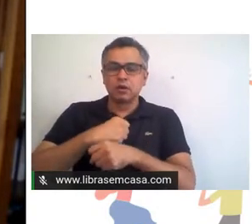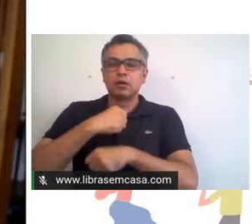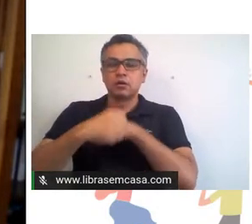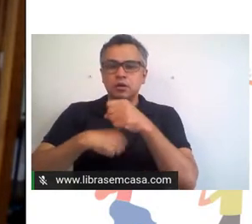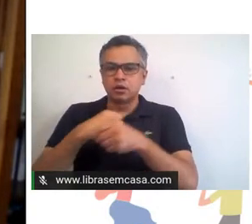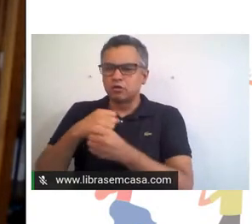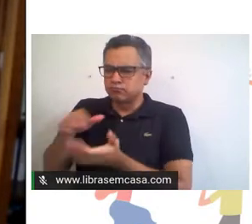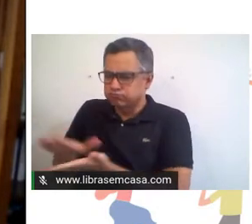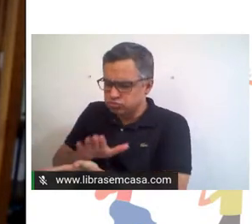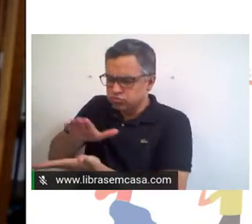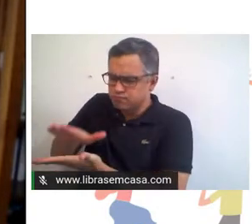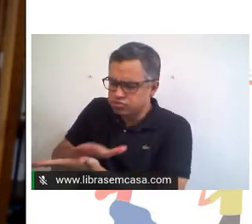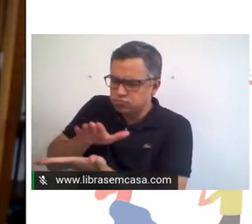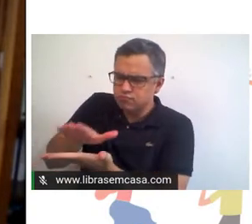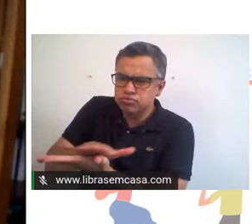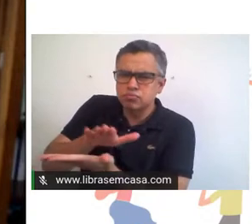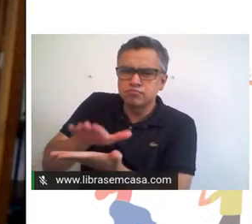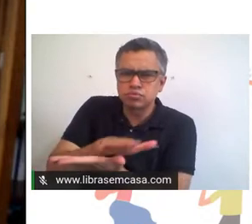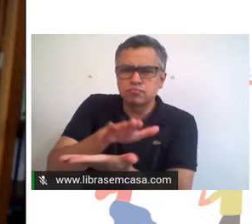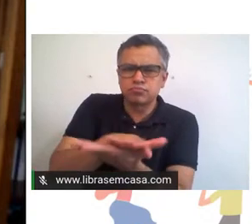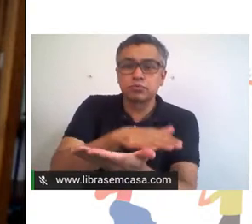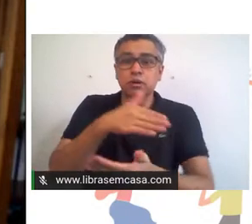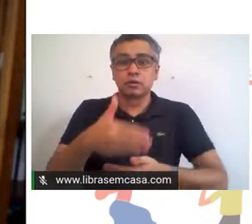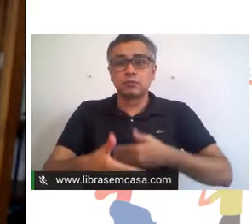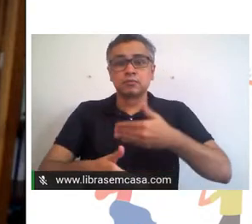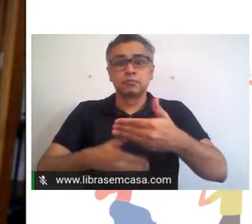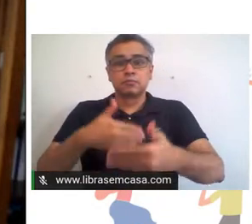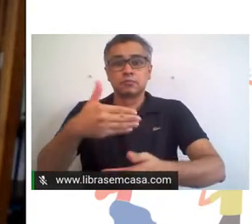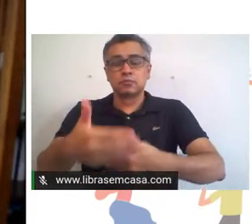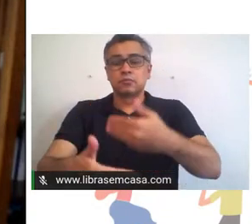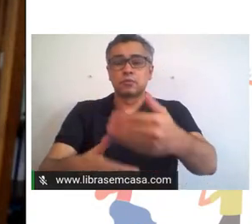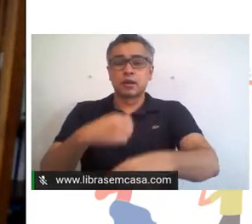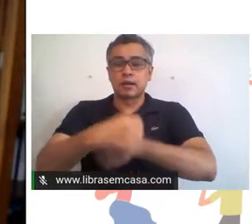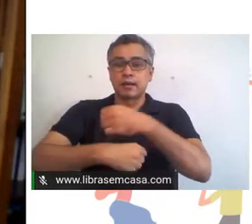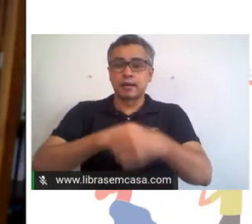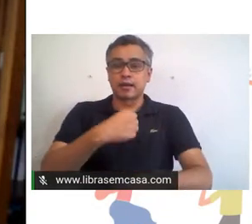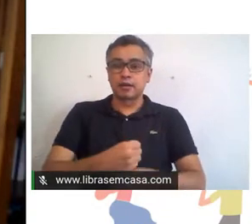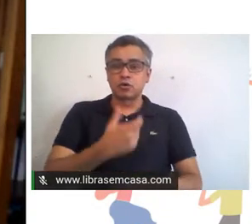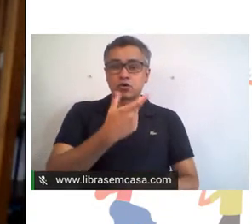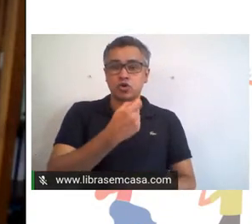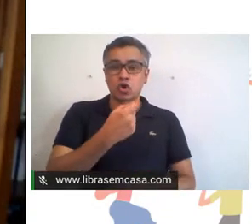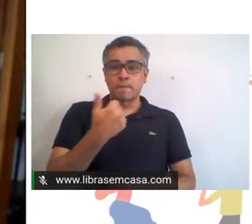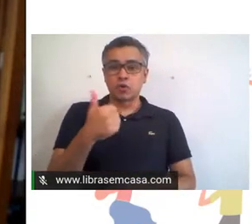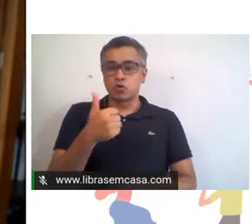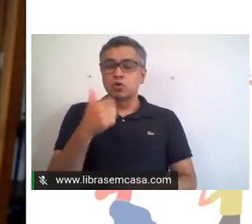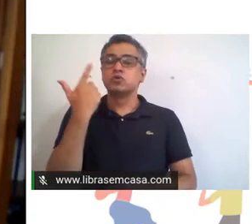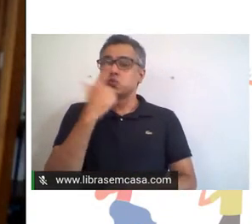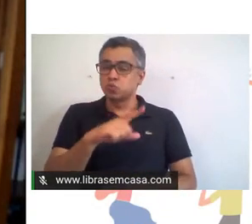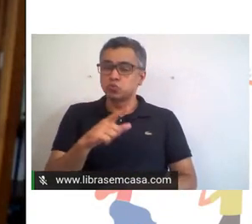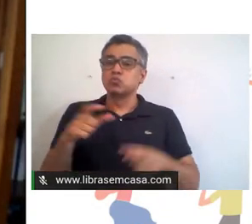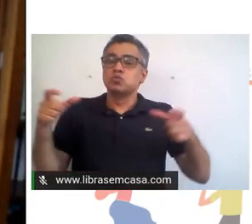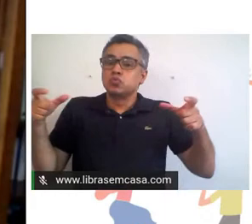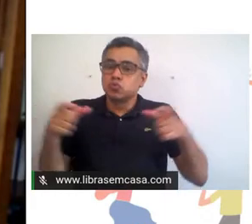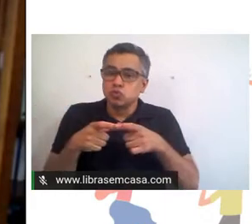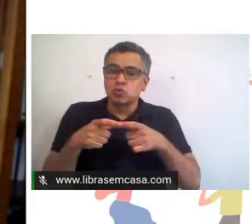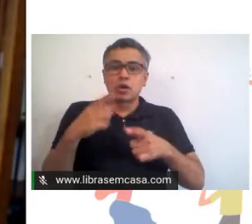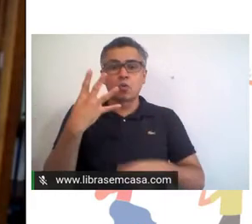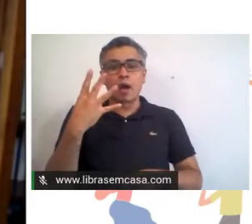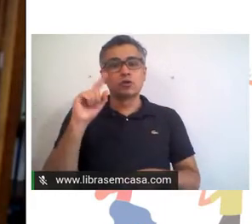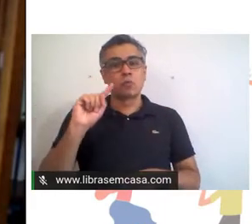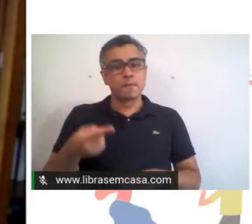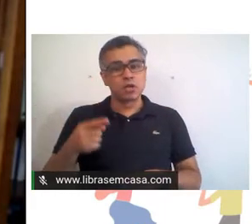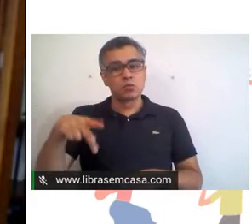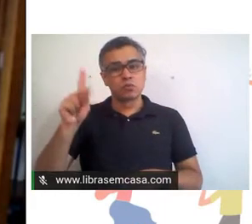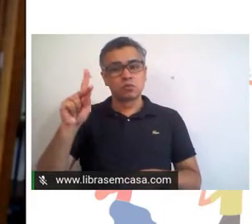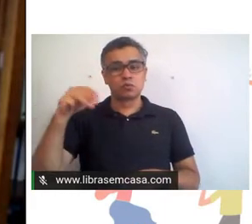mil quilômetros quadrados em 2011 do ponto de vista de desmatamento da Amazônia. Isto não tornou o